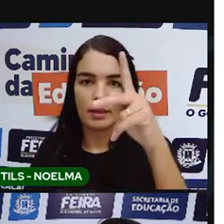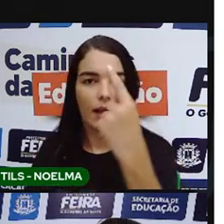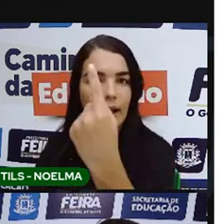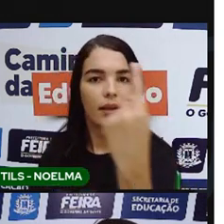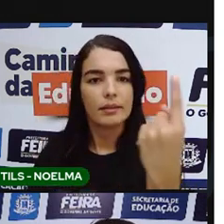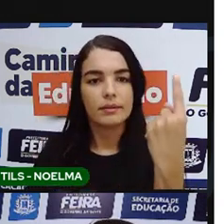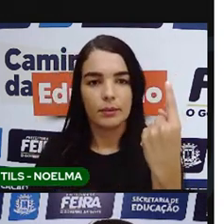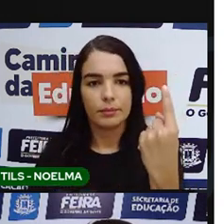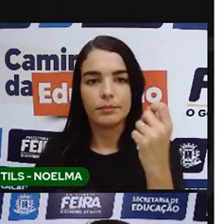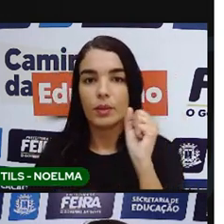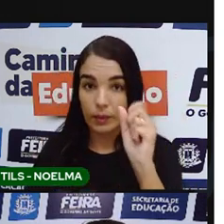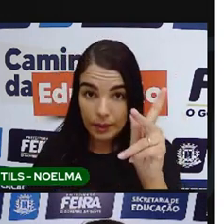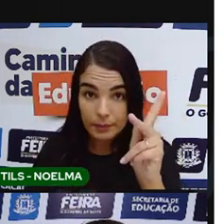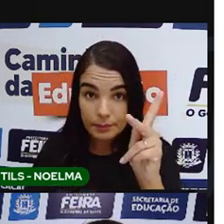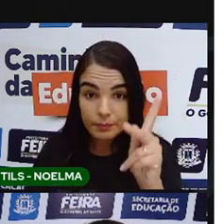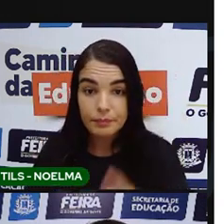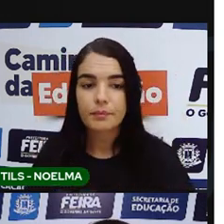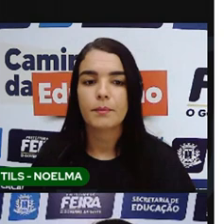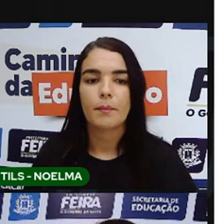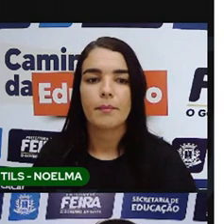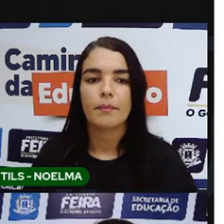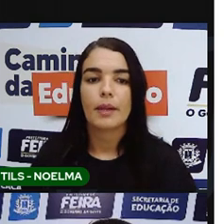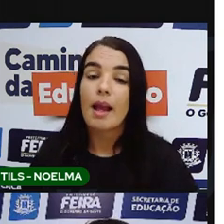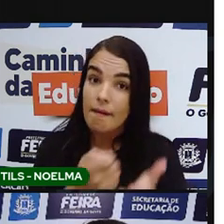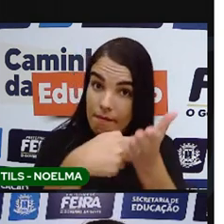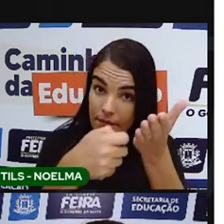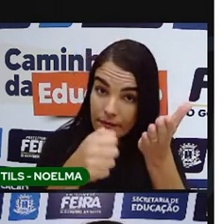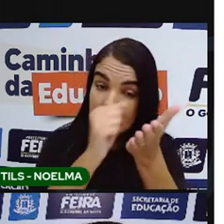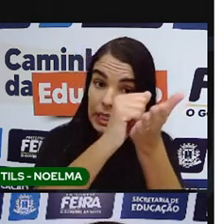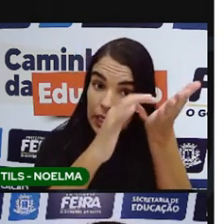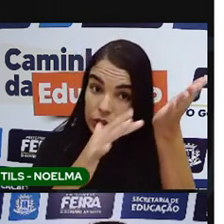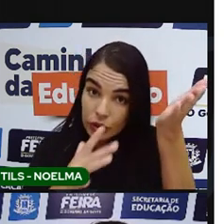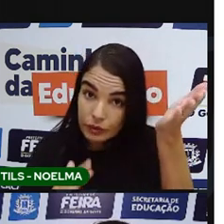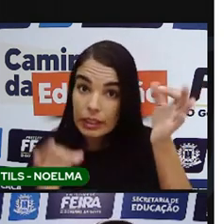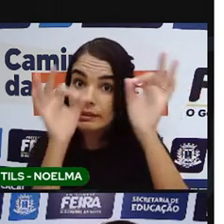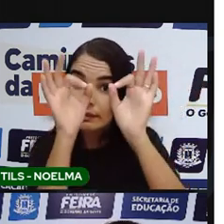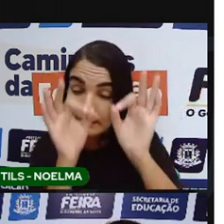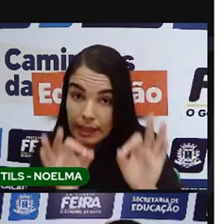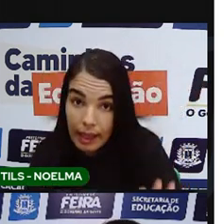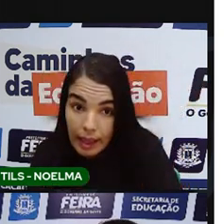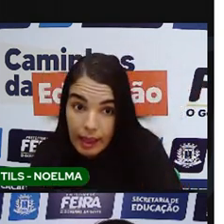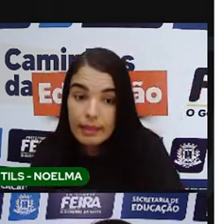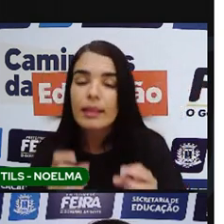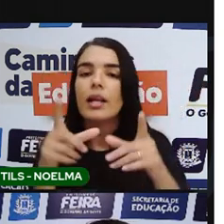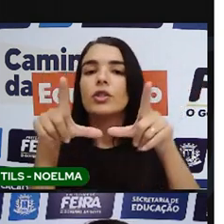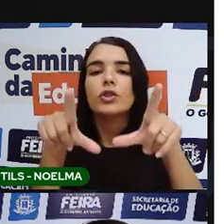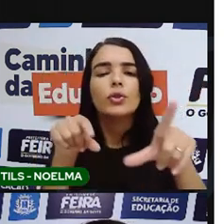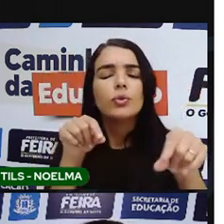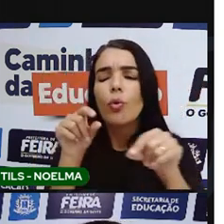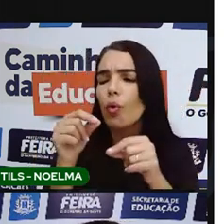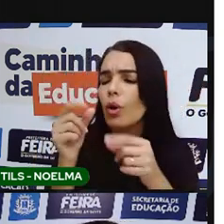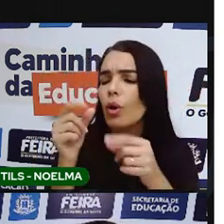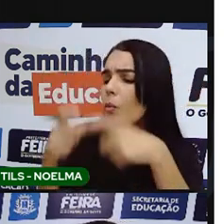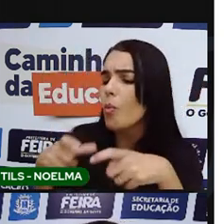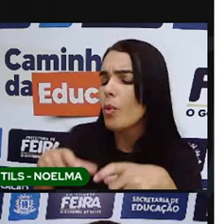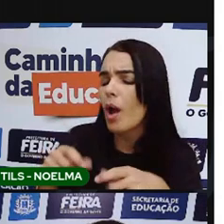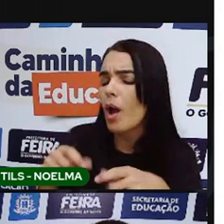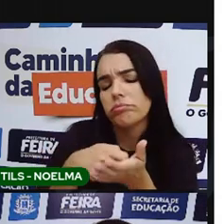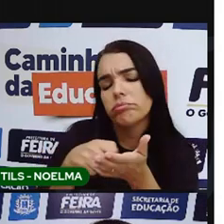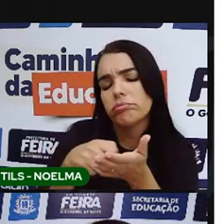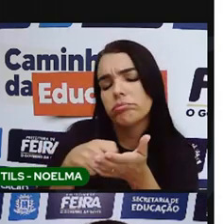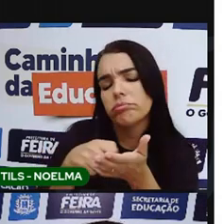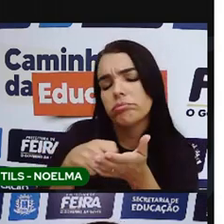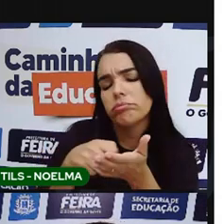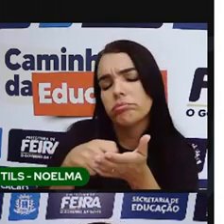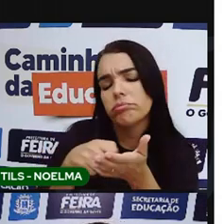são você certo é passa uma atividade direitinho na Escolhe um ambiente propício para fazer as atividades